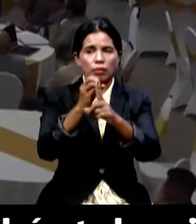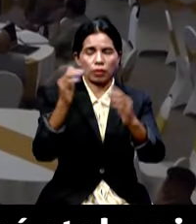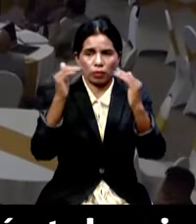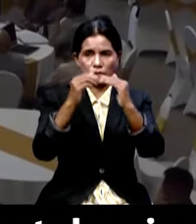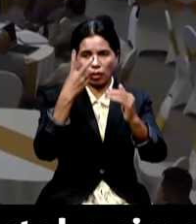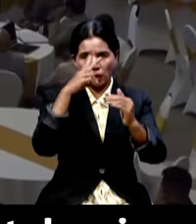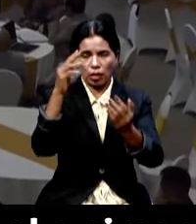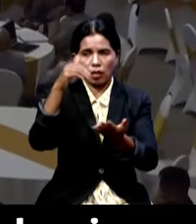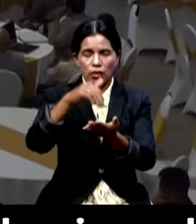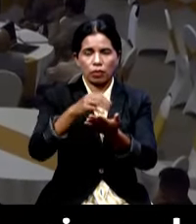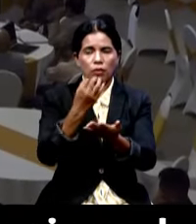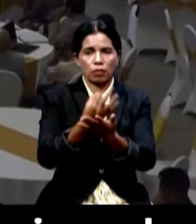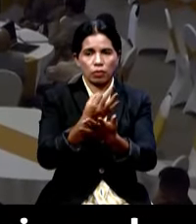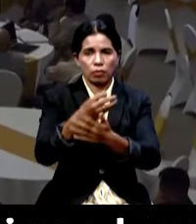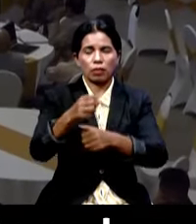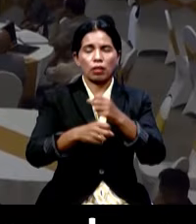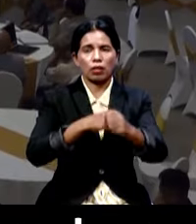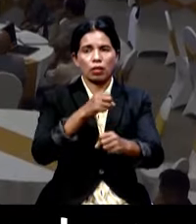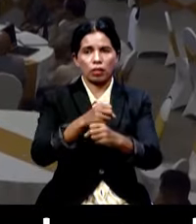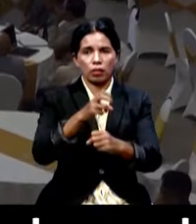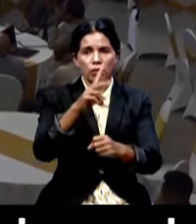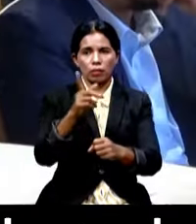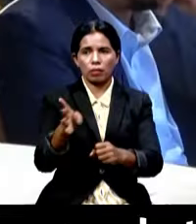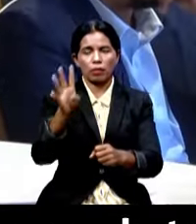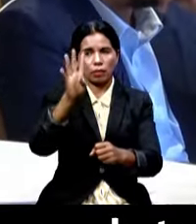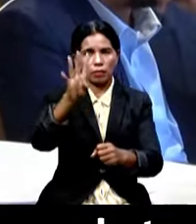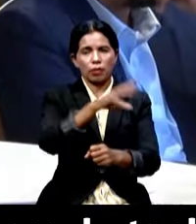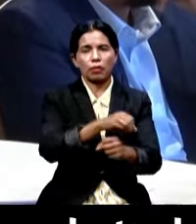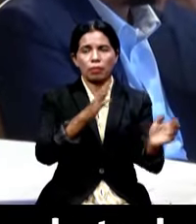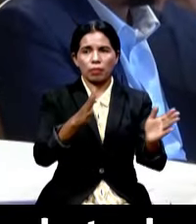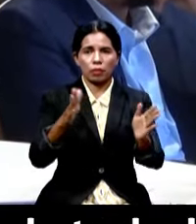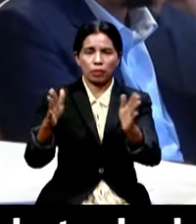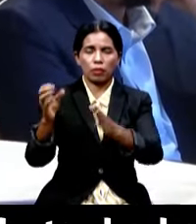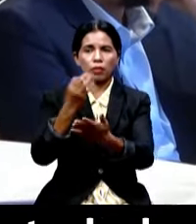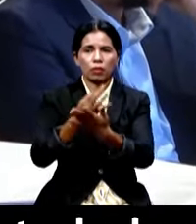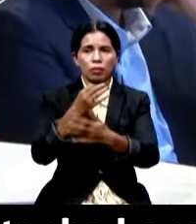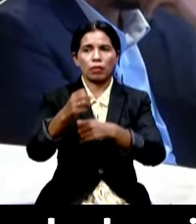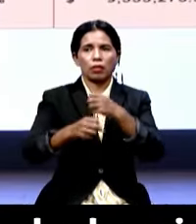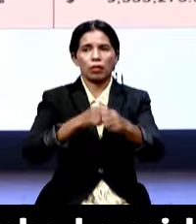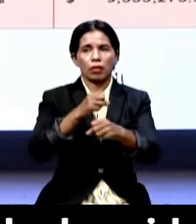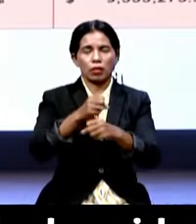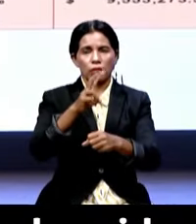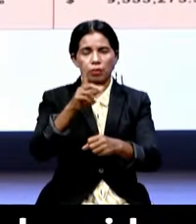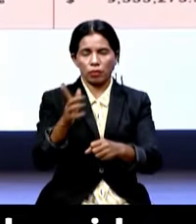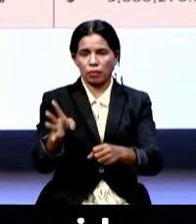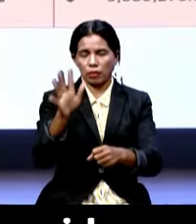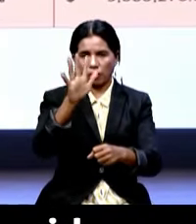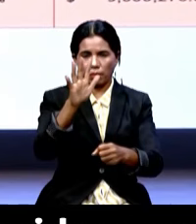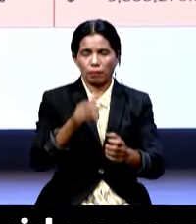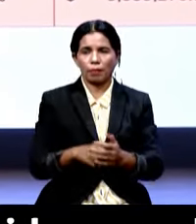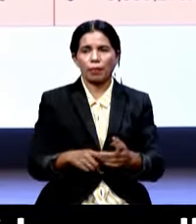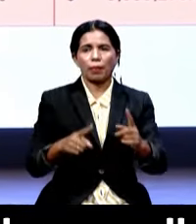fila fala execução orçamento tinan rihun rua ron lur resen hatnian no preparativo orçamento tinan rihun rua ron lur resen limanian.